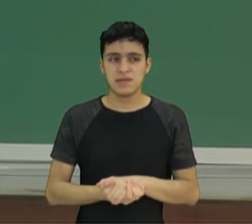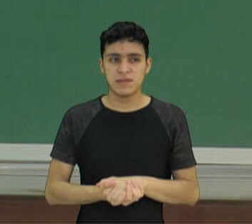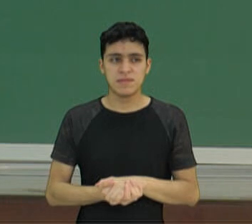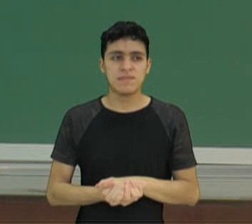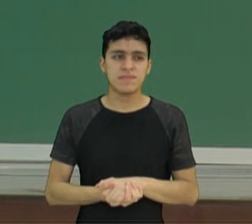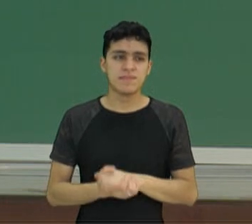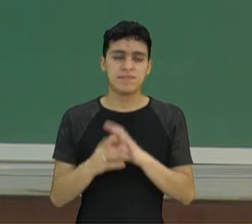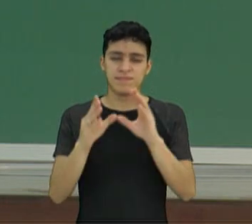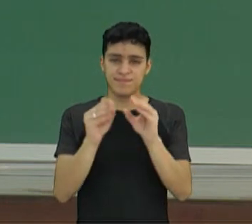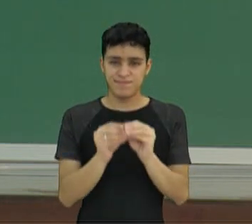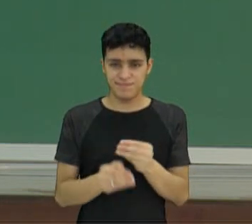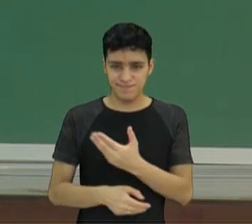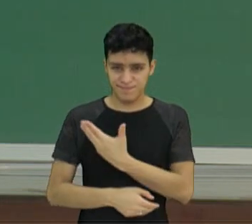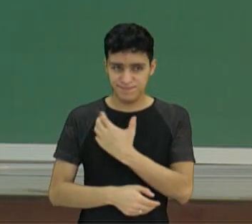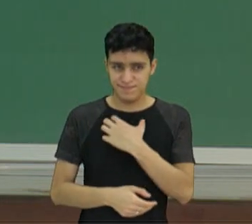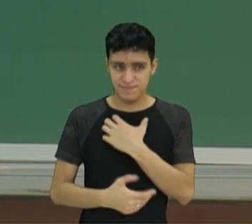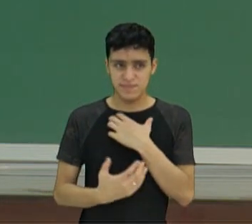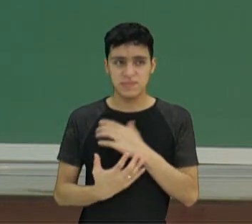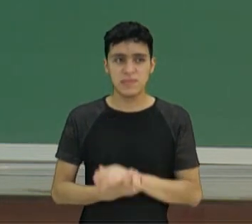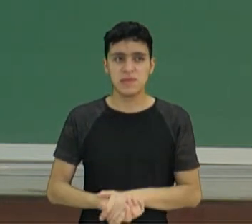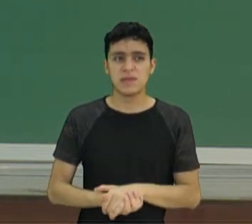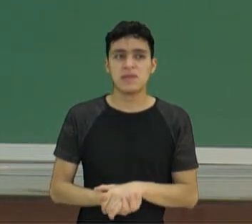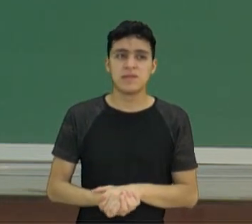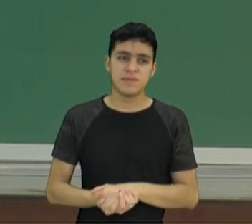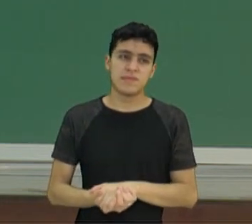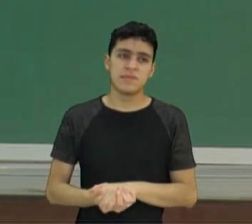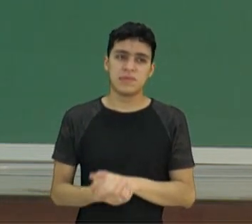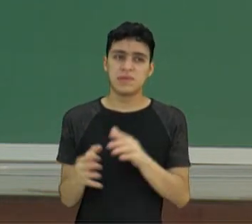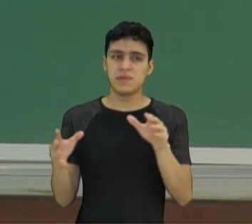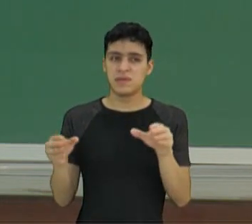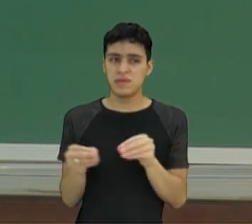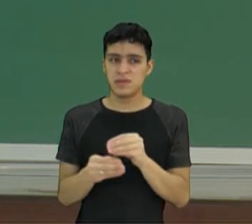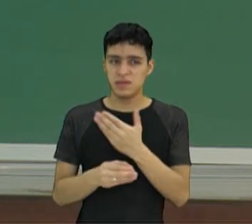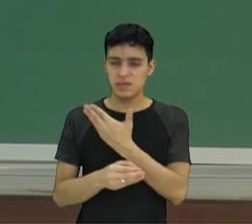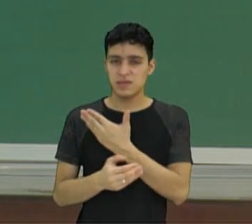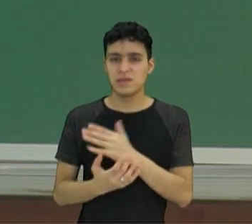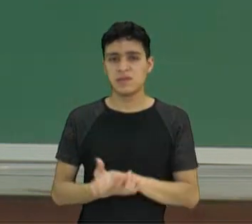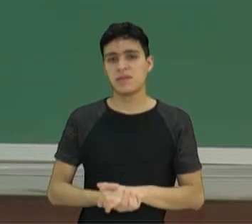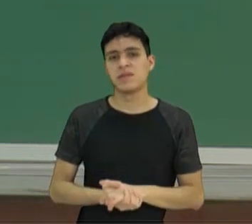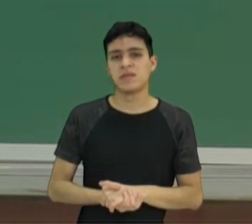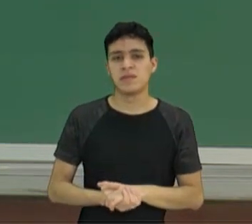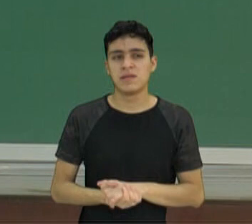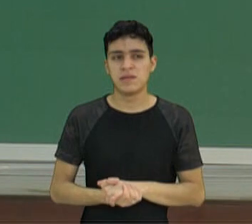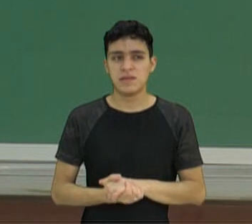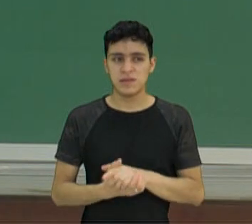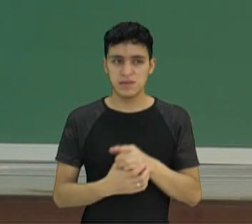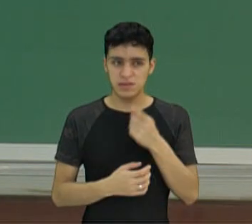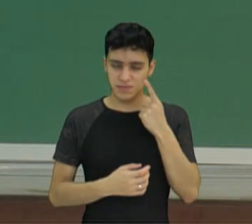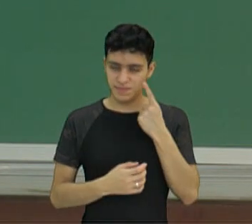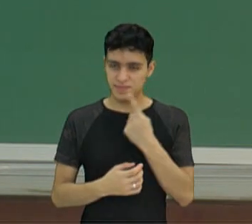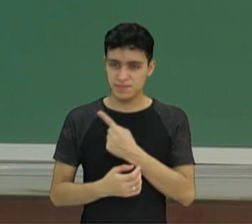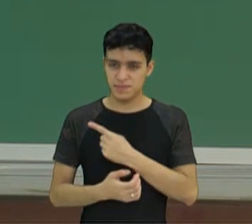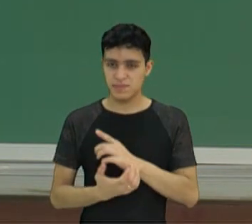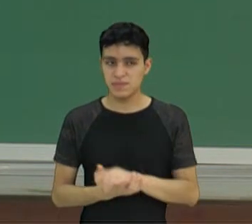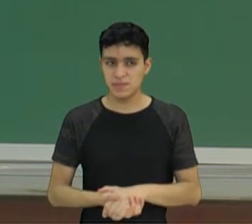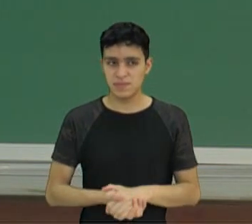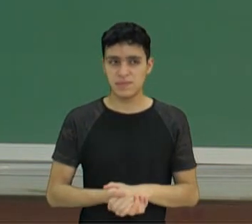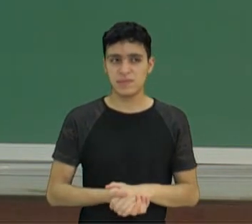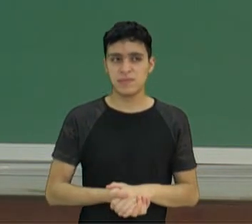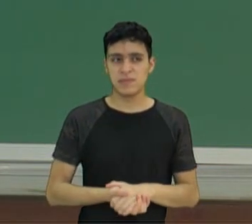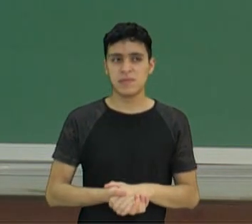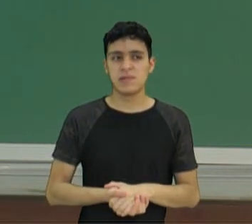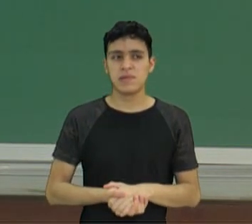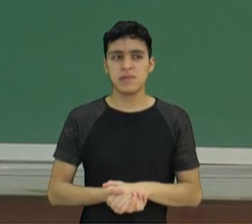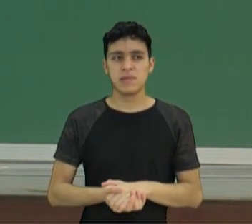is, that's. I would, a contração vai ser I'd. I cannot, a contração vai ser